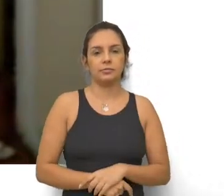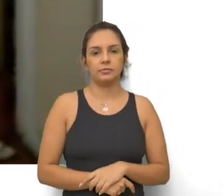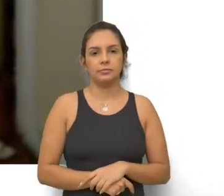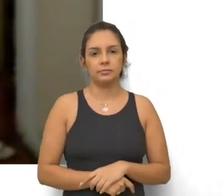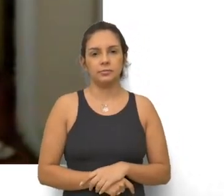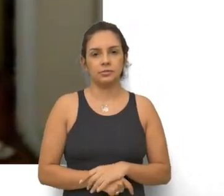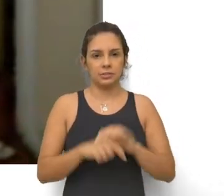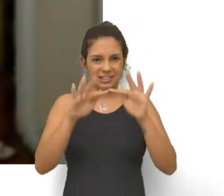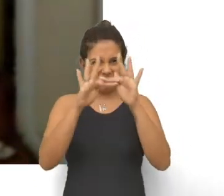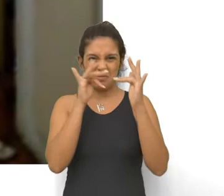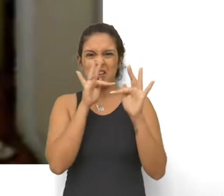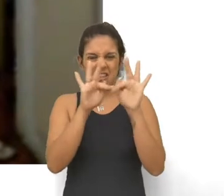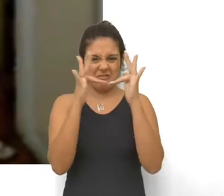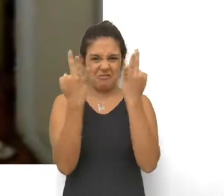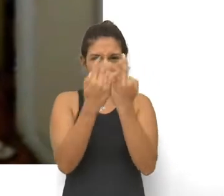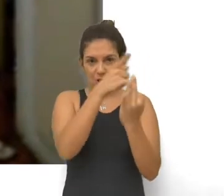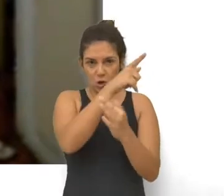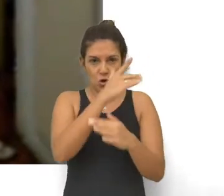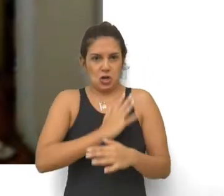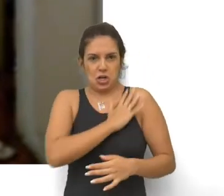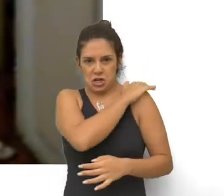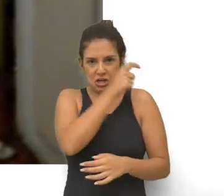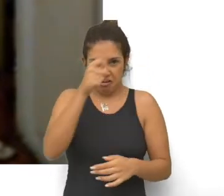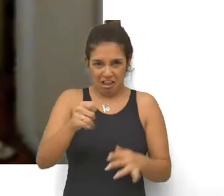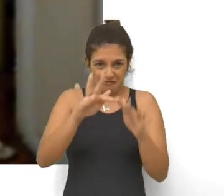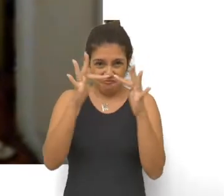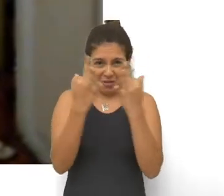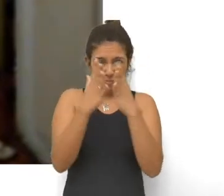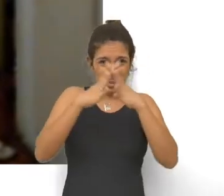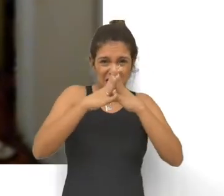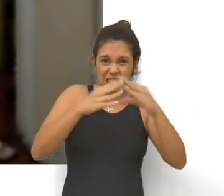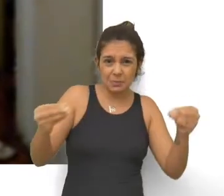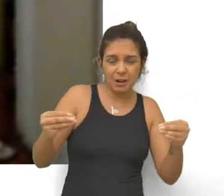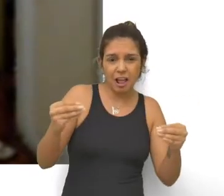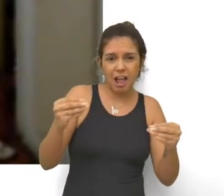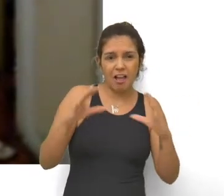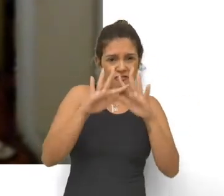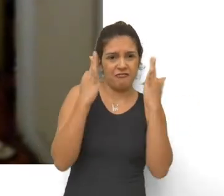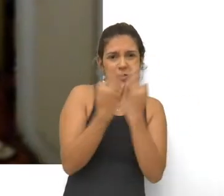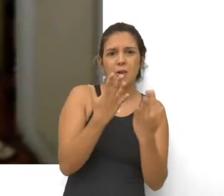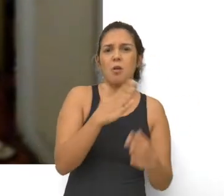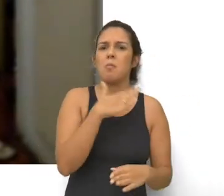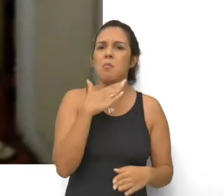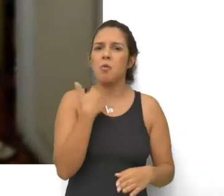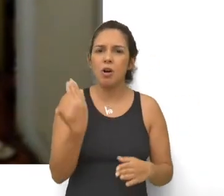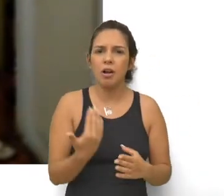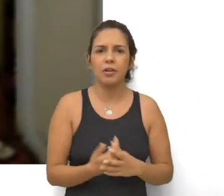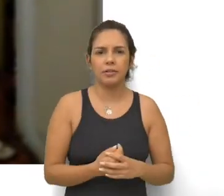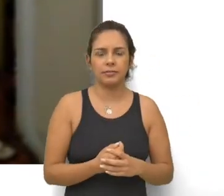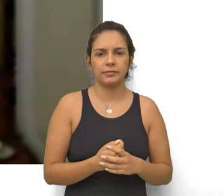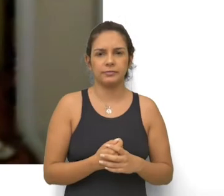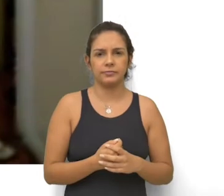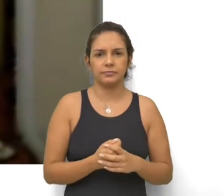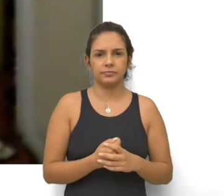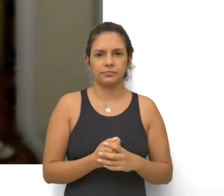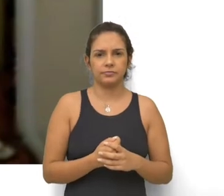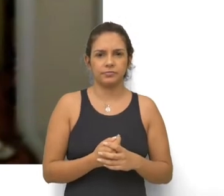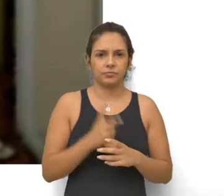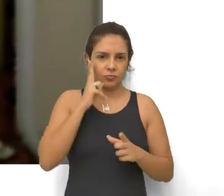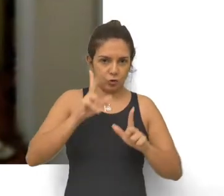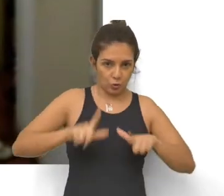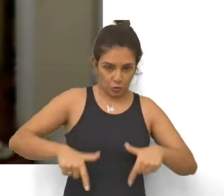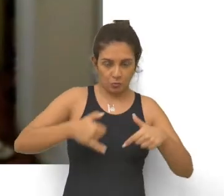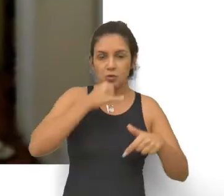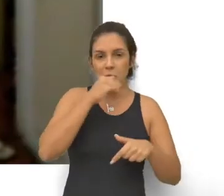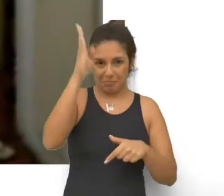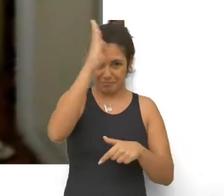um familiar desaparecido ou de um familiar morto pelo Estado, você continua a luta. Sim. Veja como é o ressentimento no